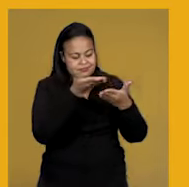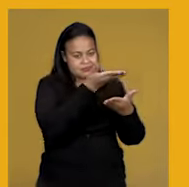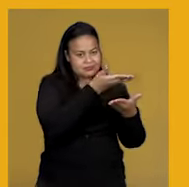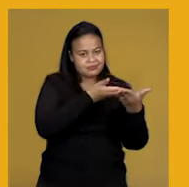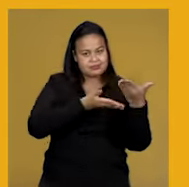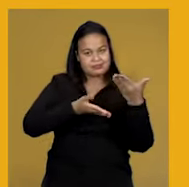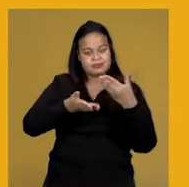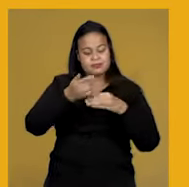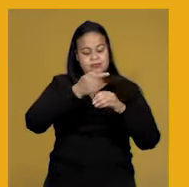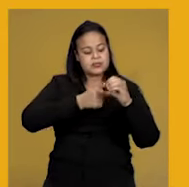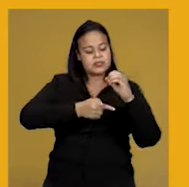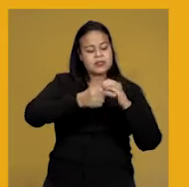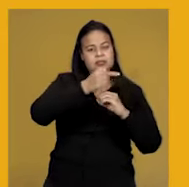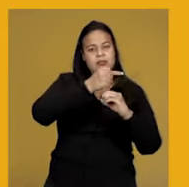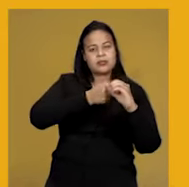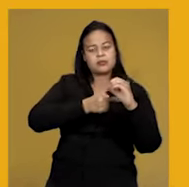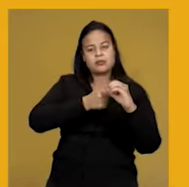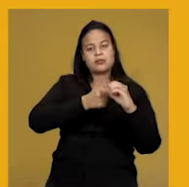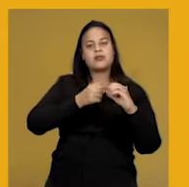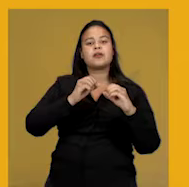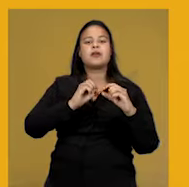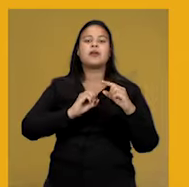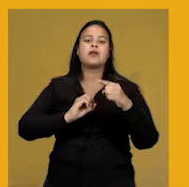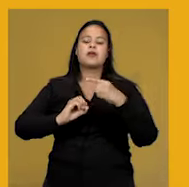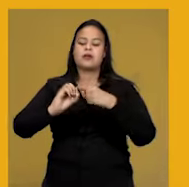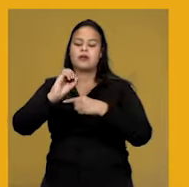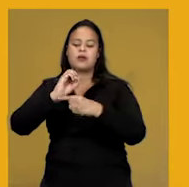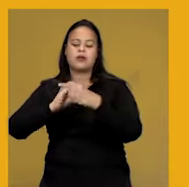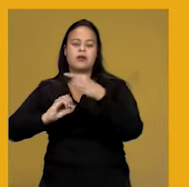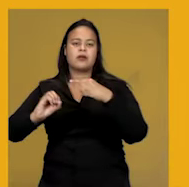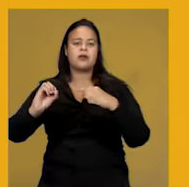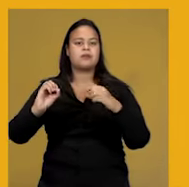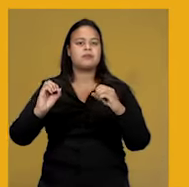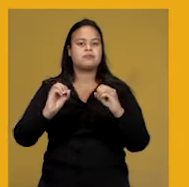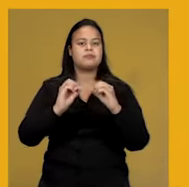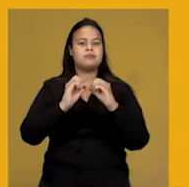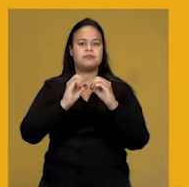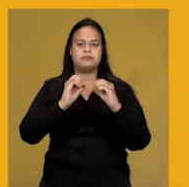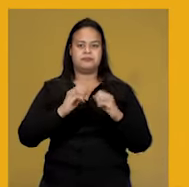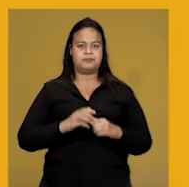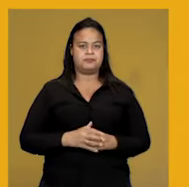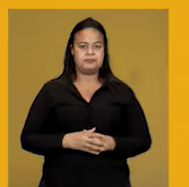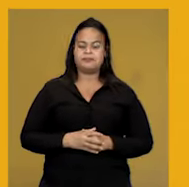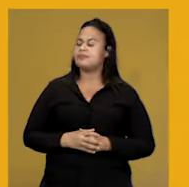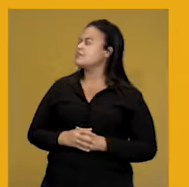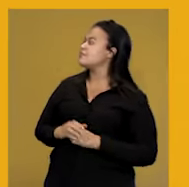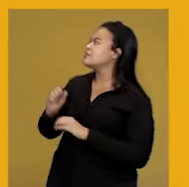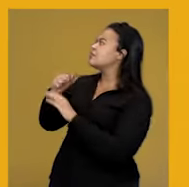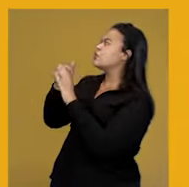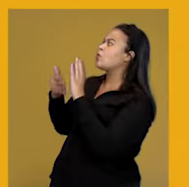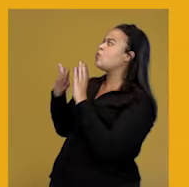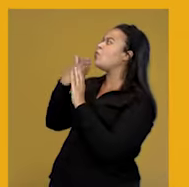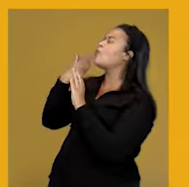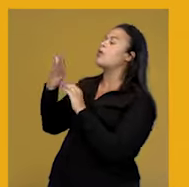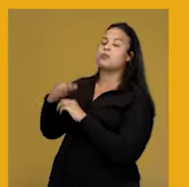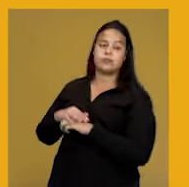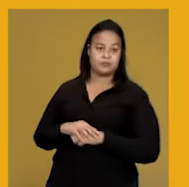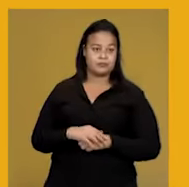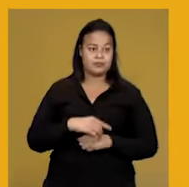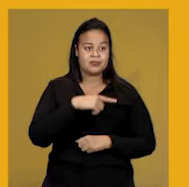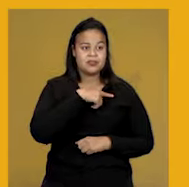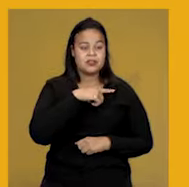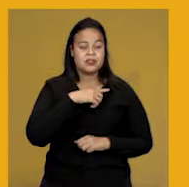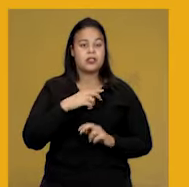ligação. Então, olha aqui esse desenho. Qual é a característica que nós temos aqui? Eu tenho hidrogênio,